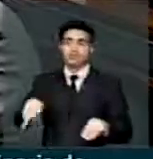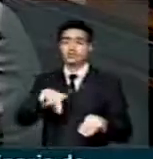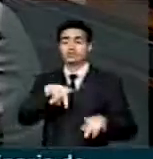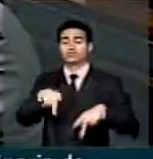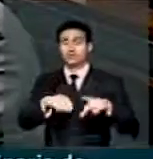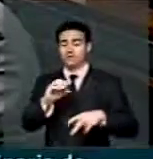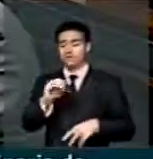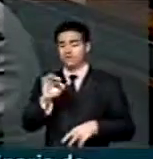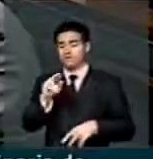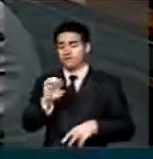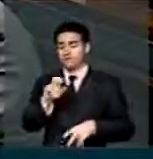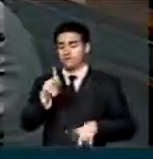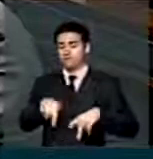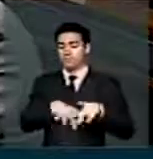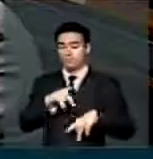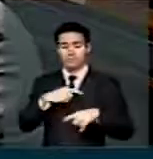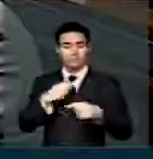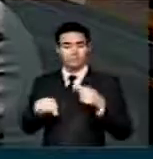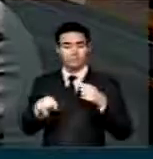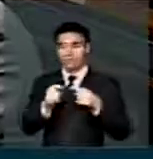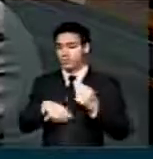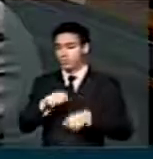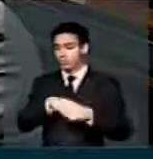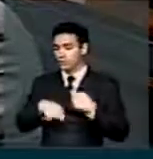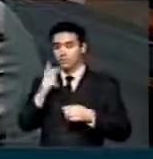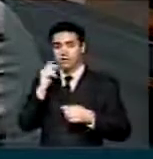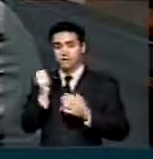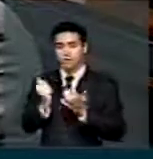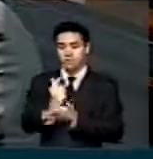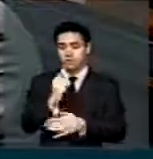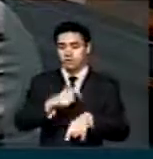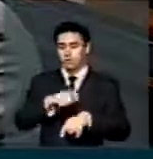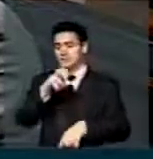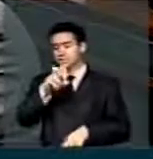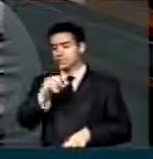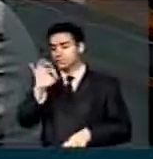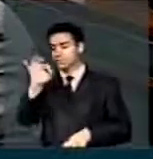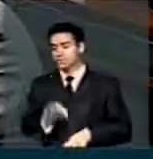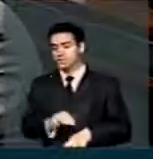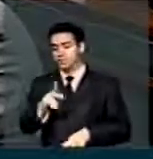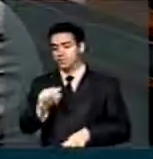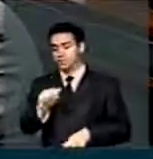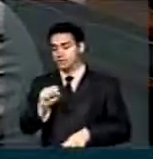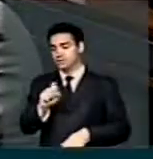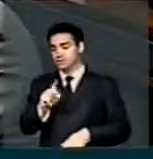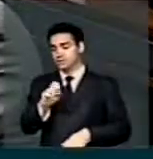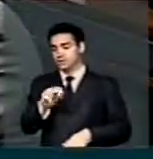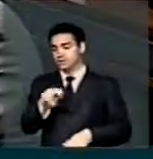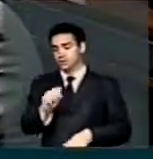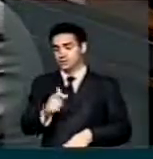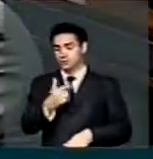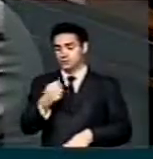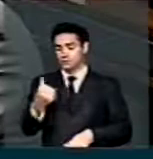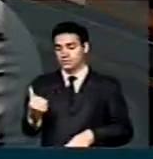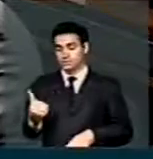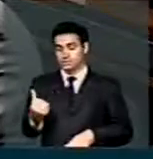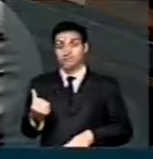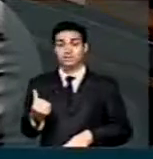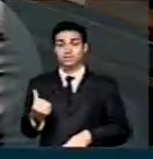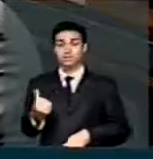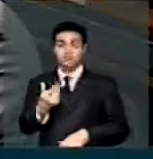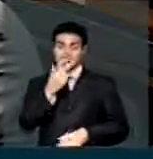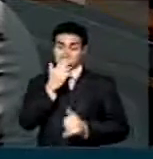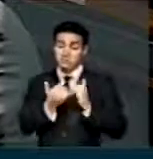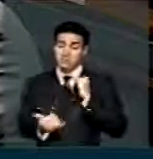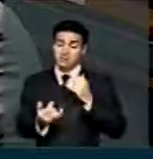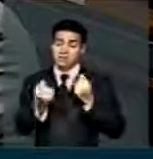públicos, de gestão antieconômica, na aquisição das 50% das ações de Passadina em 2006. Aparentemente,